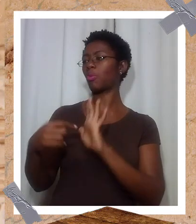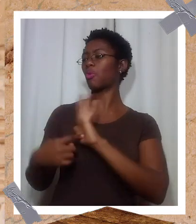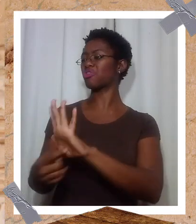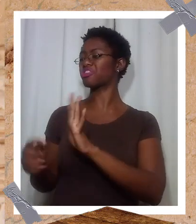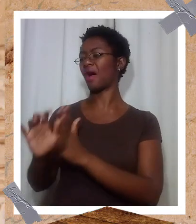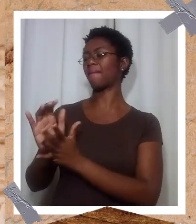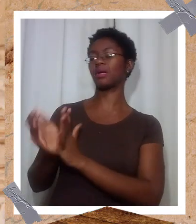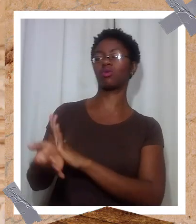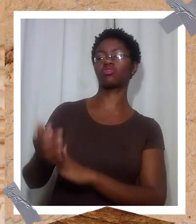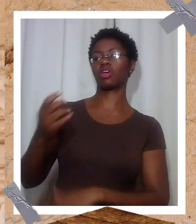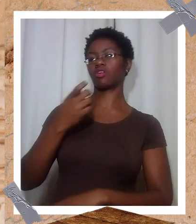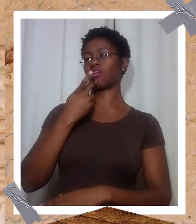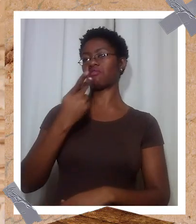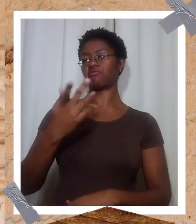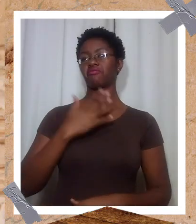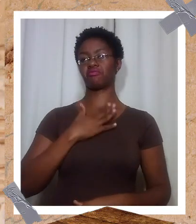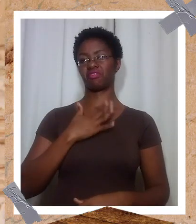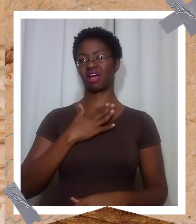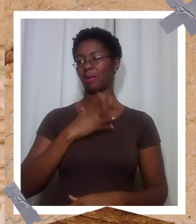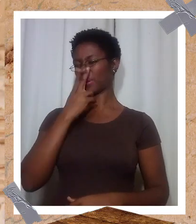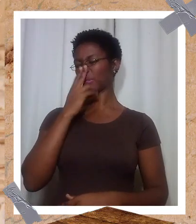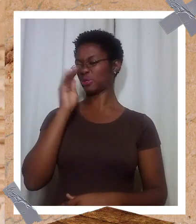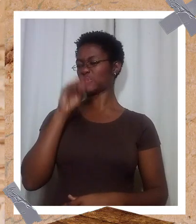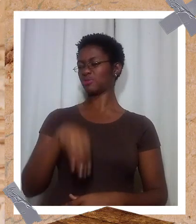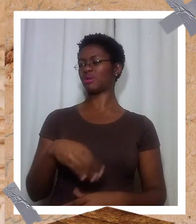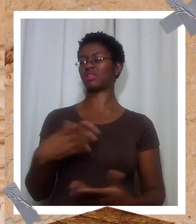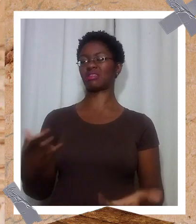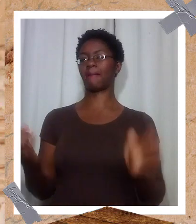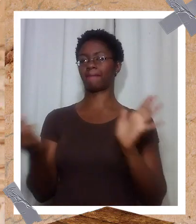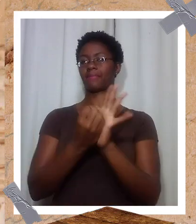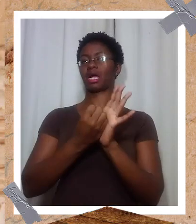sociais de forma pejorativa que são marcados.